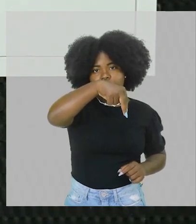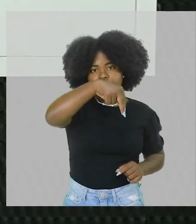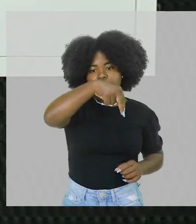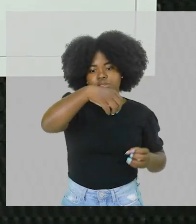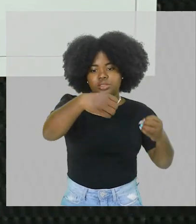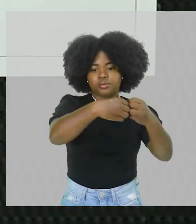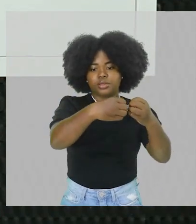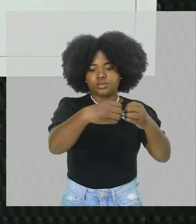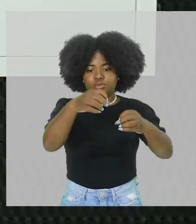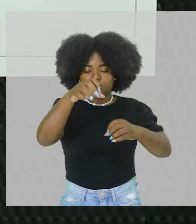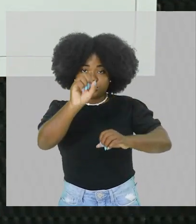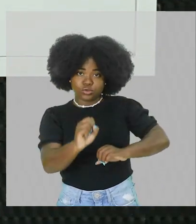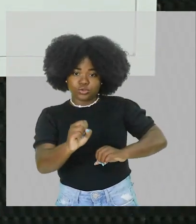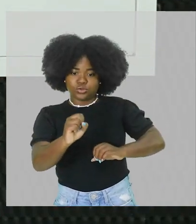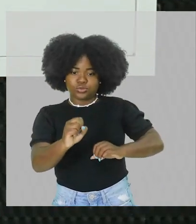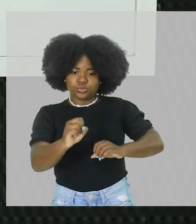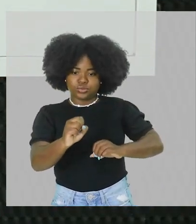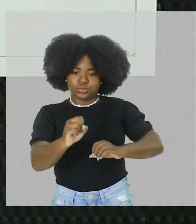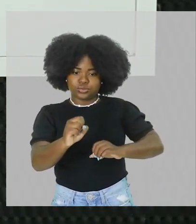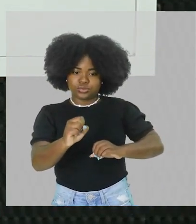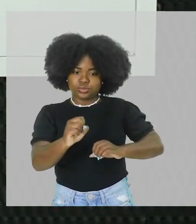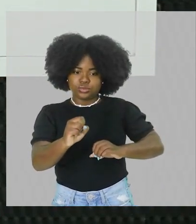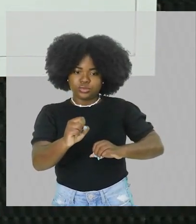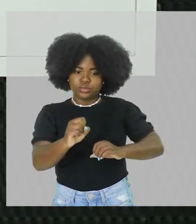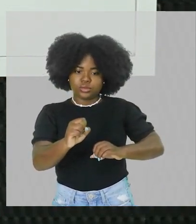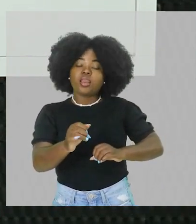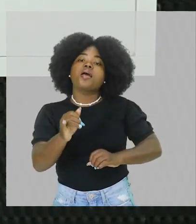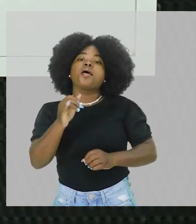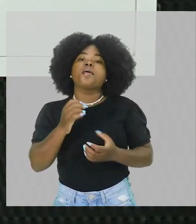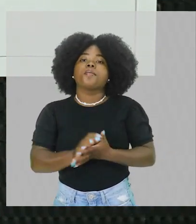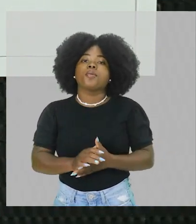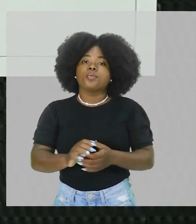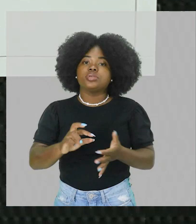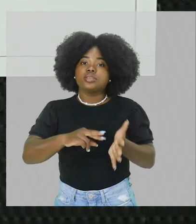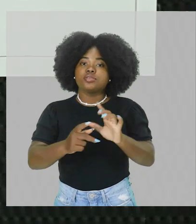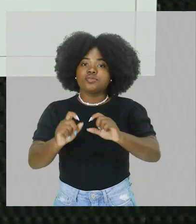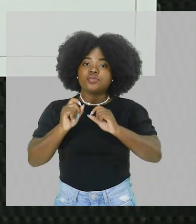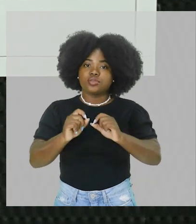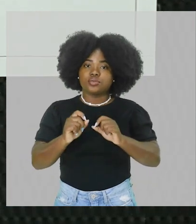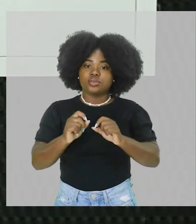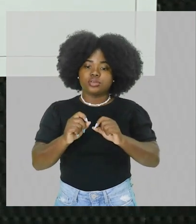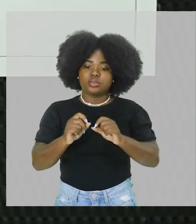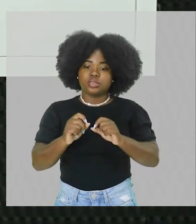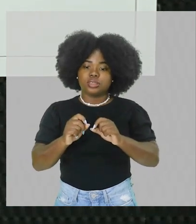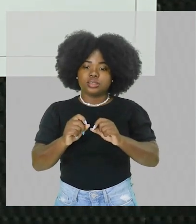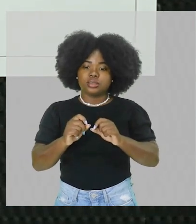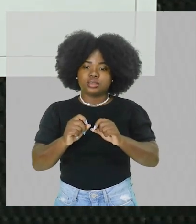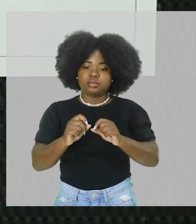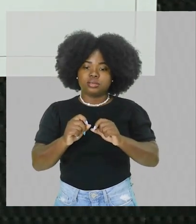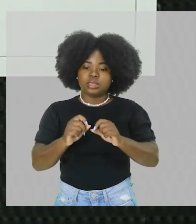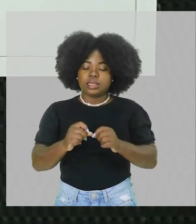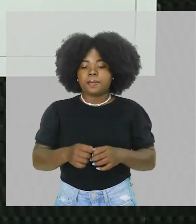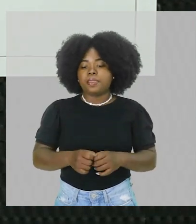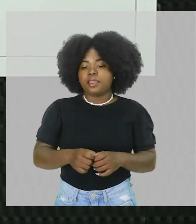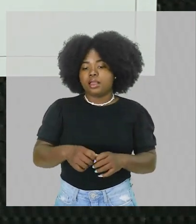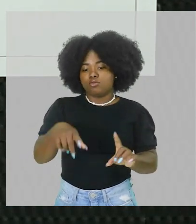próximo do polo sul. Polos distintos se atraem. E vai acontecer repulsão.